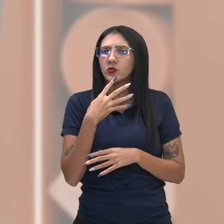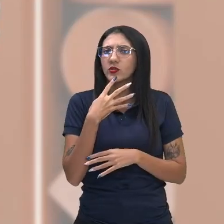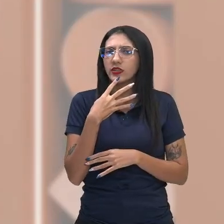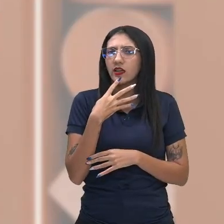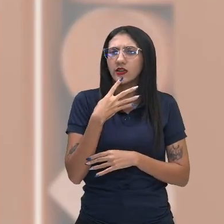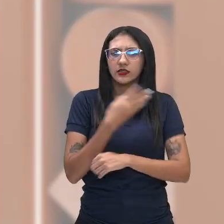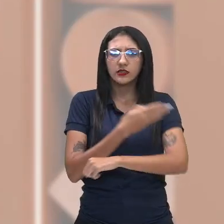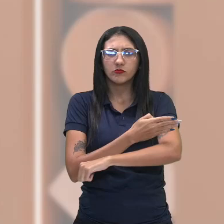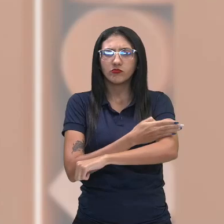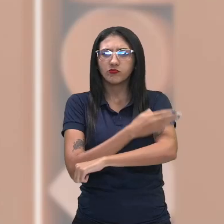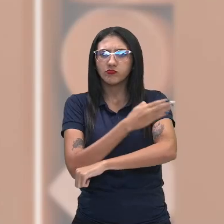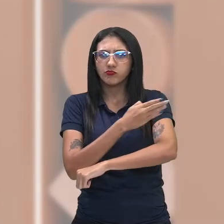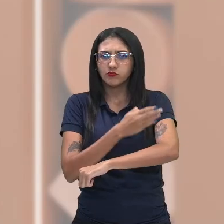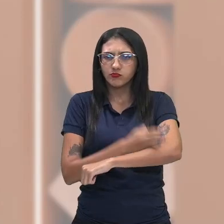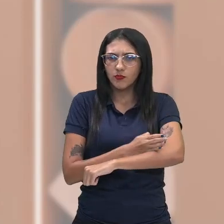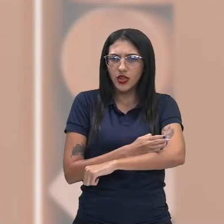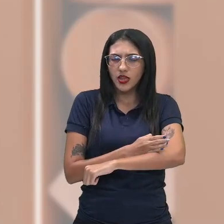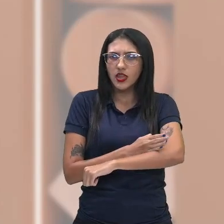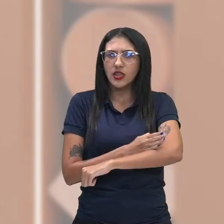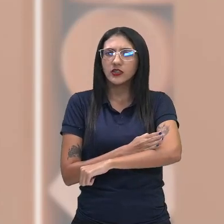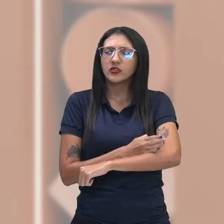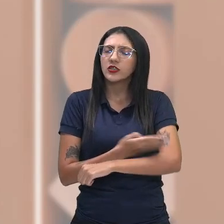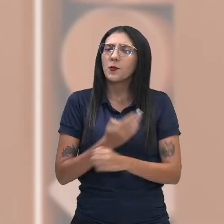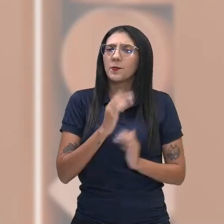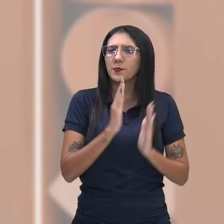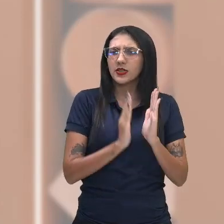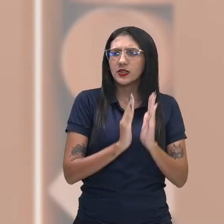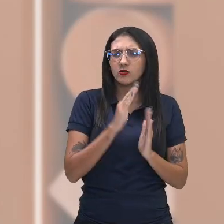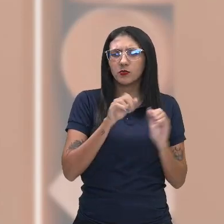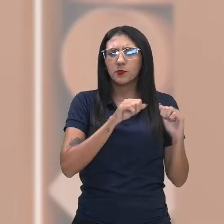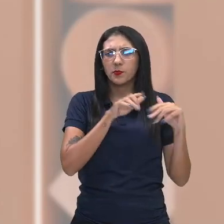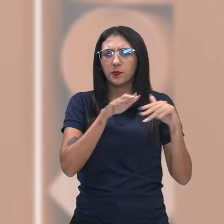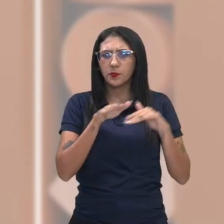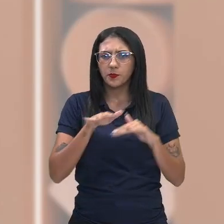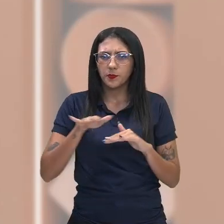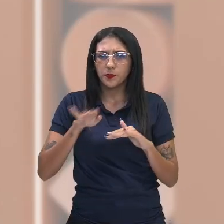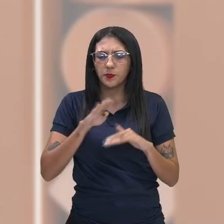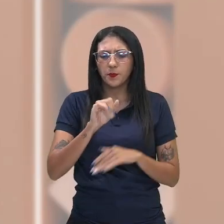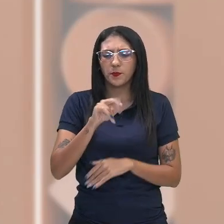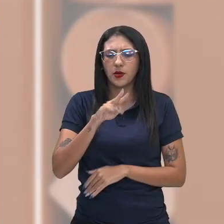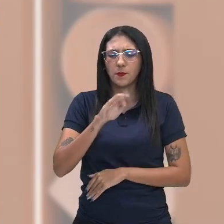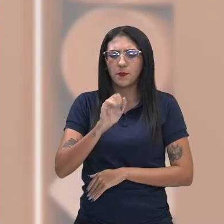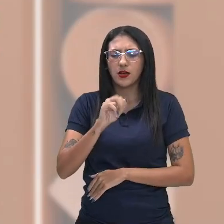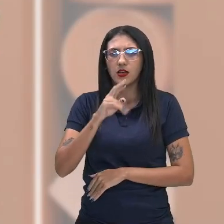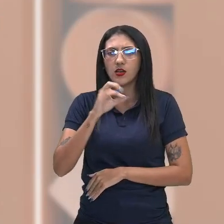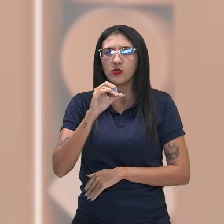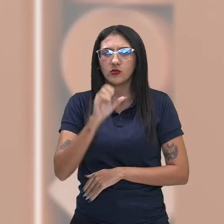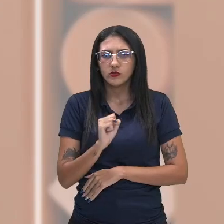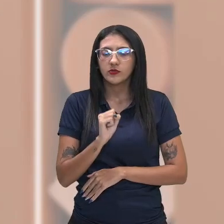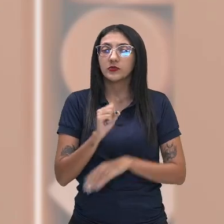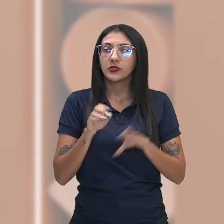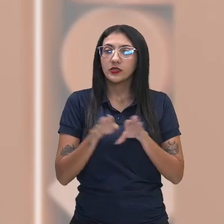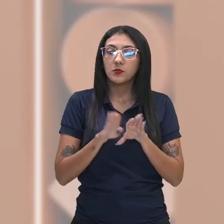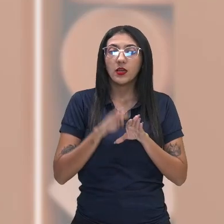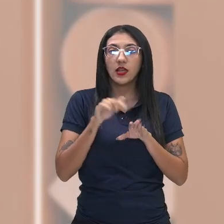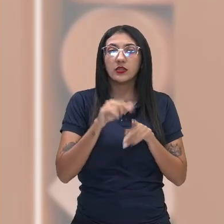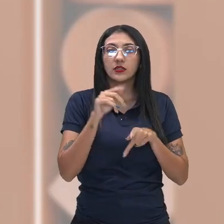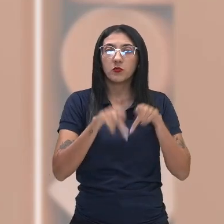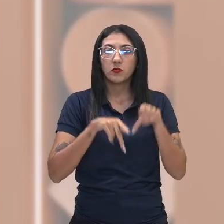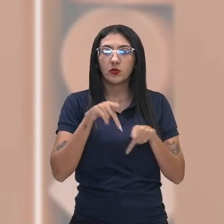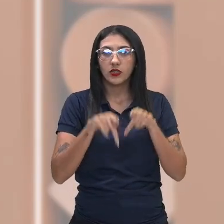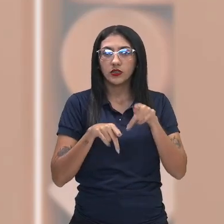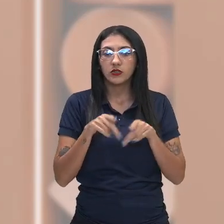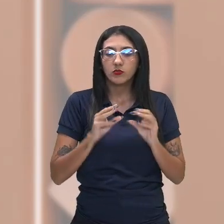Antiga, entramos na Idade Média com aquela questão das invasões bárbaras. Nós sabemos que a população fugiu da cidade para